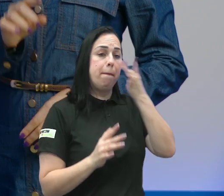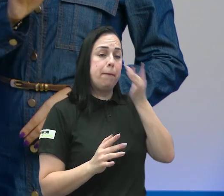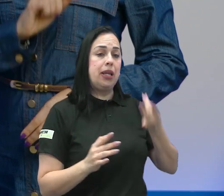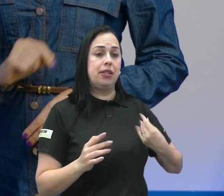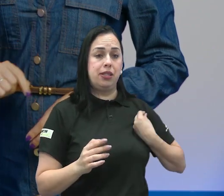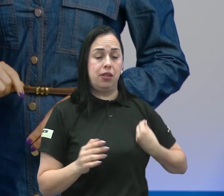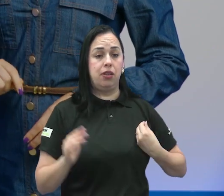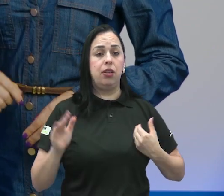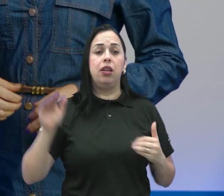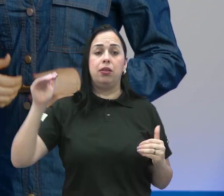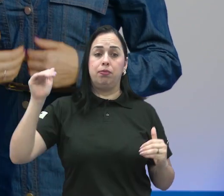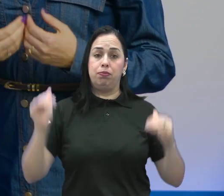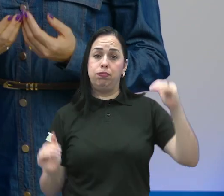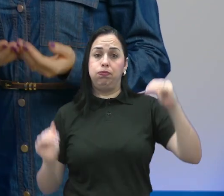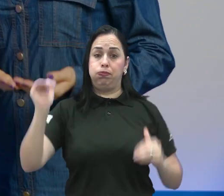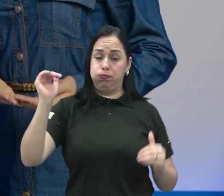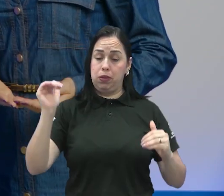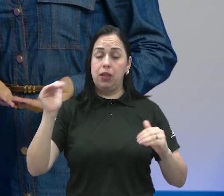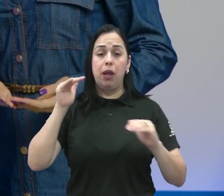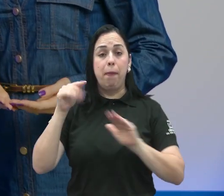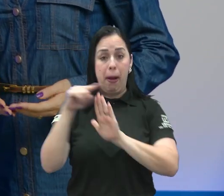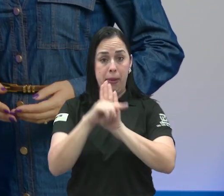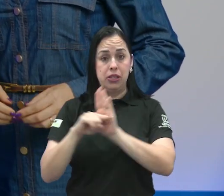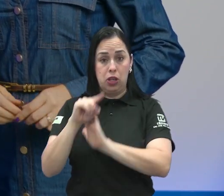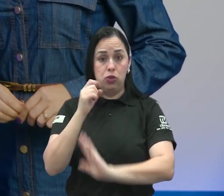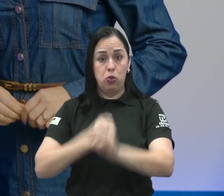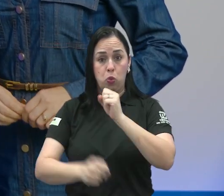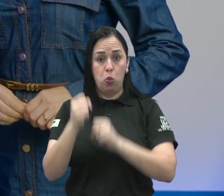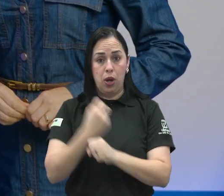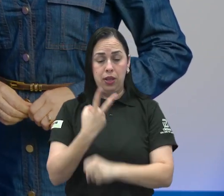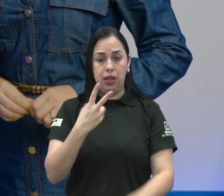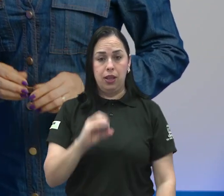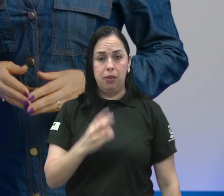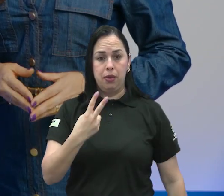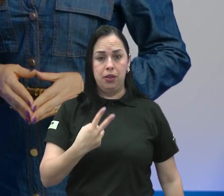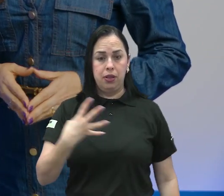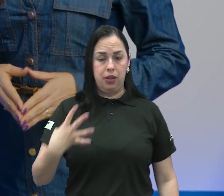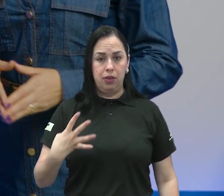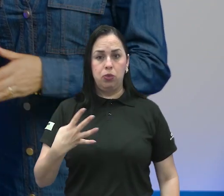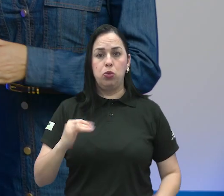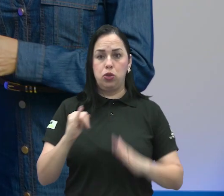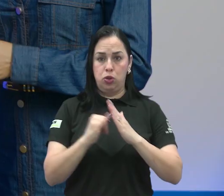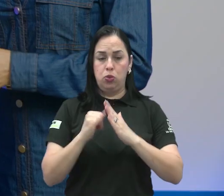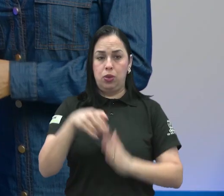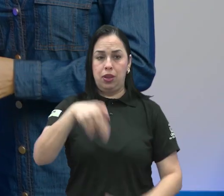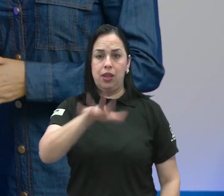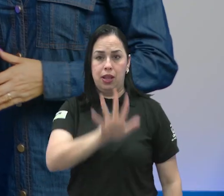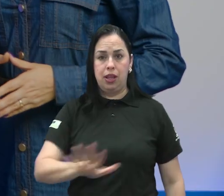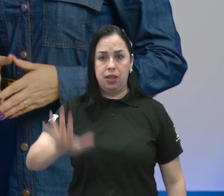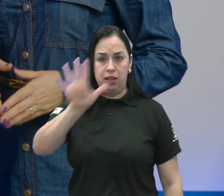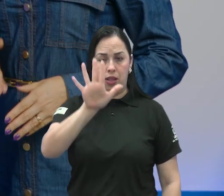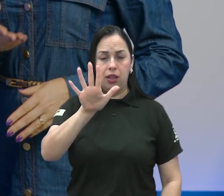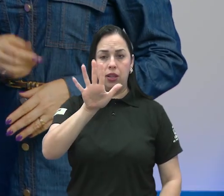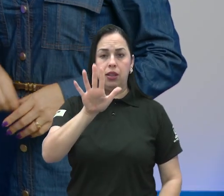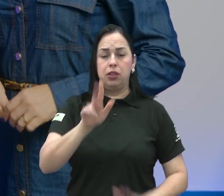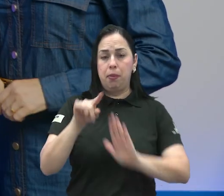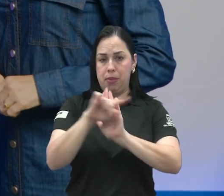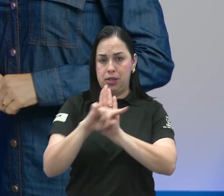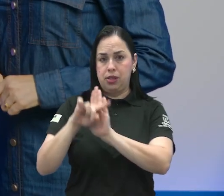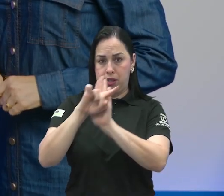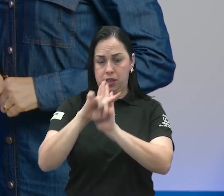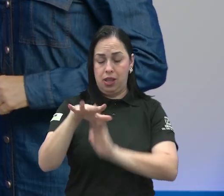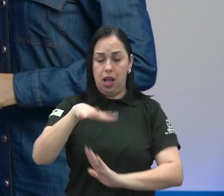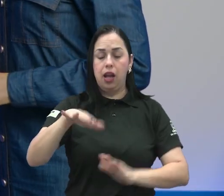presenciais. Um dado que vem do Censo da Educação Superior de 2024, do INEP, o Instituto Nacional de Estudos e